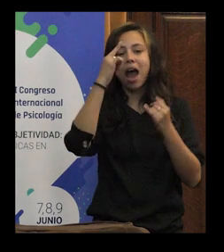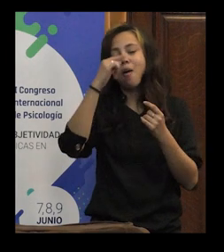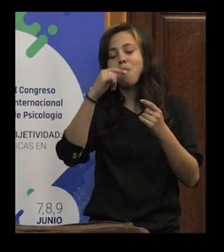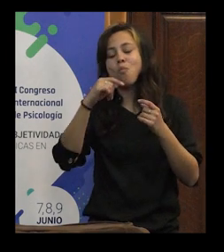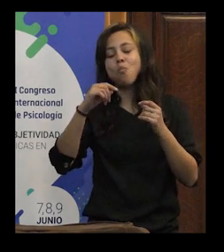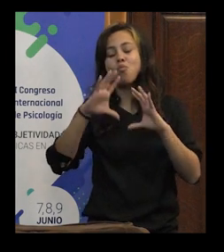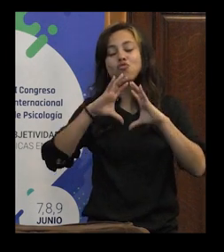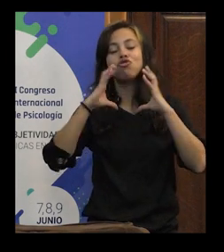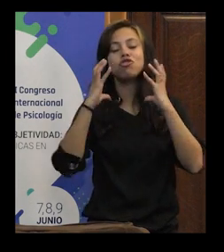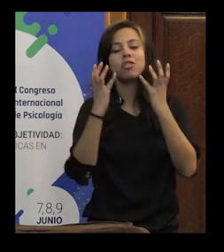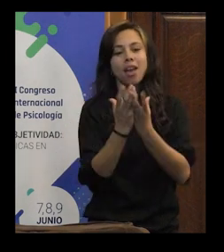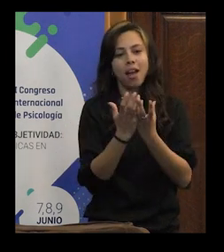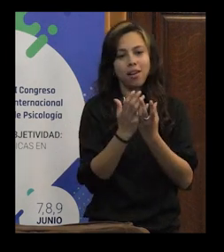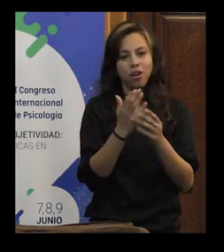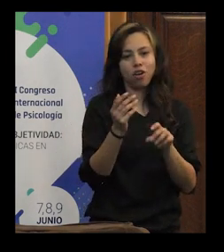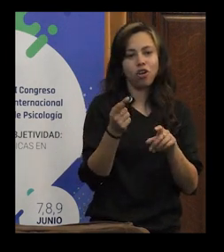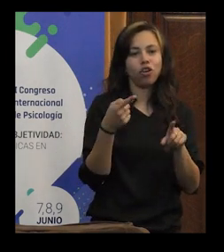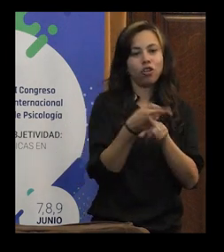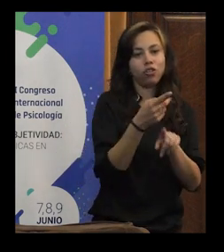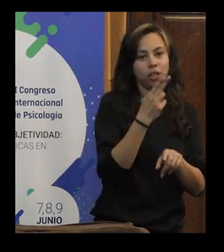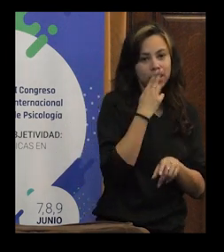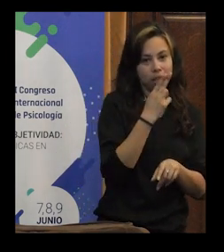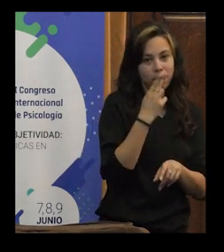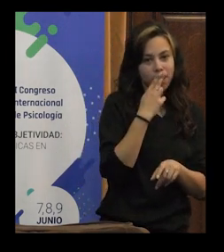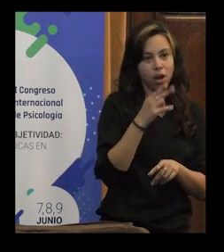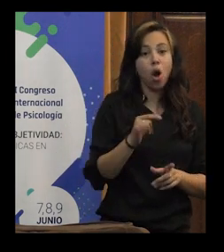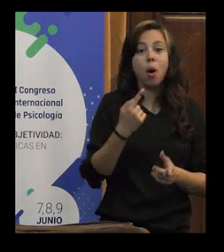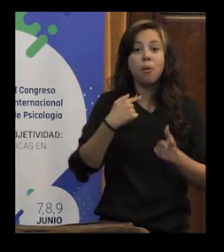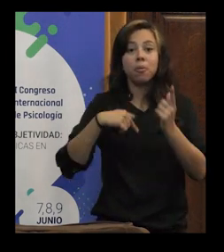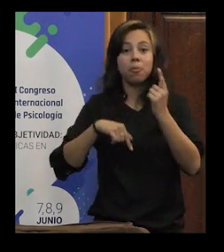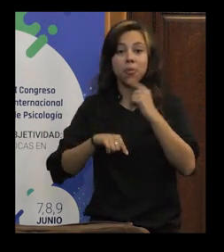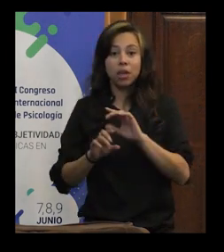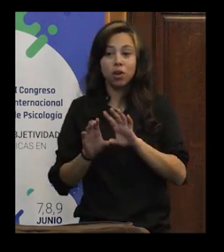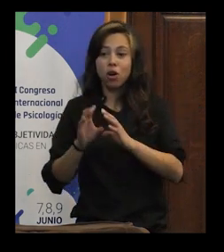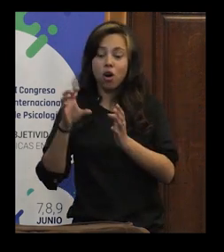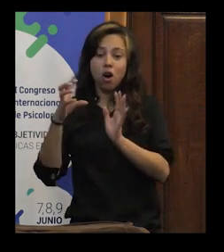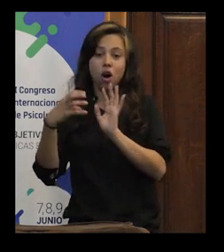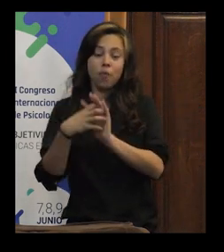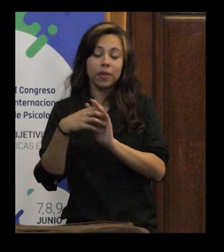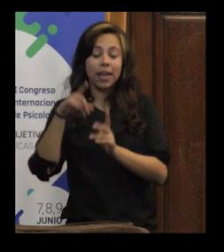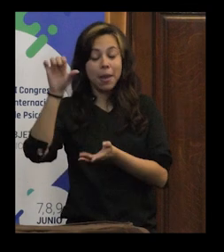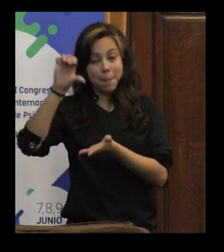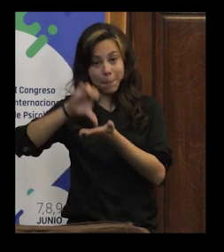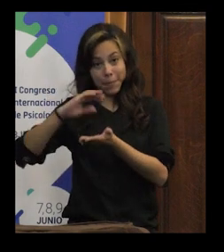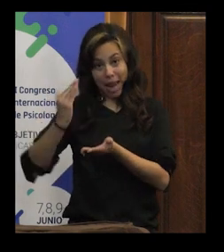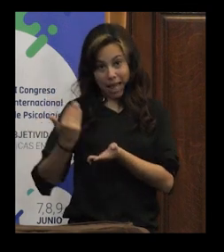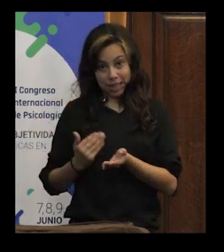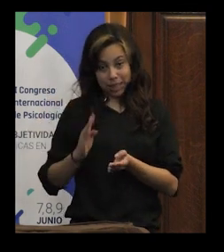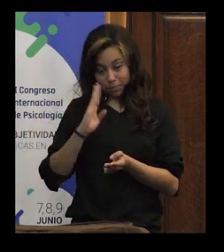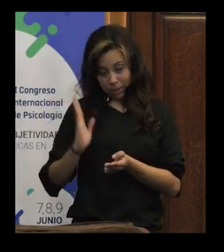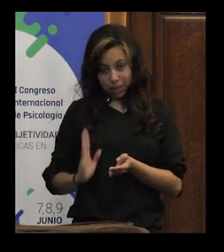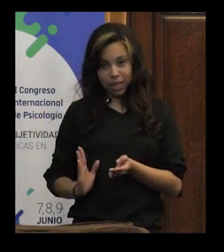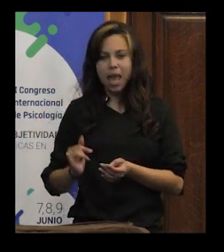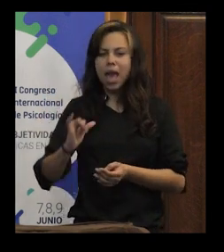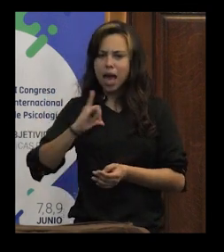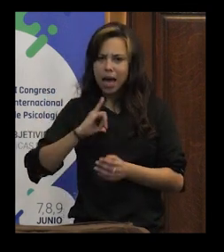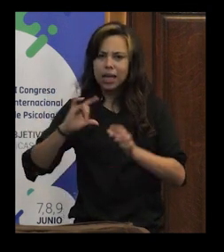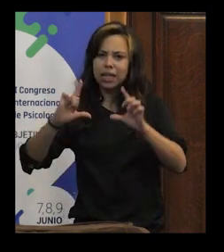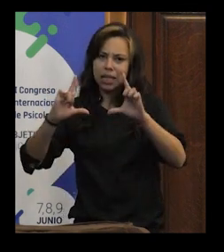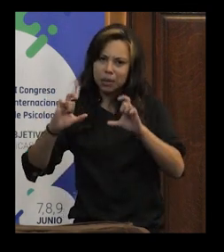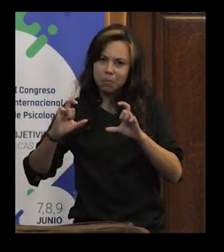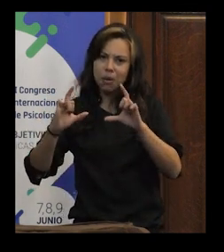todos os paquetes de cigarrilhos em Brasil têm imagens que são